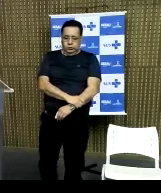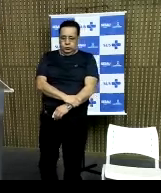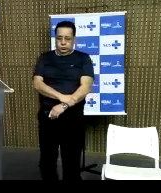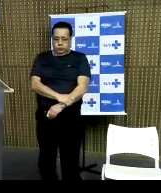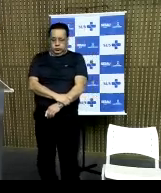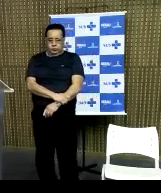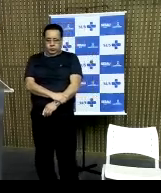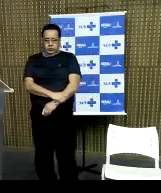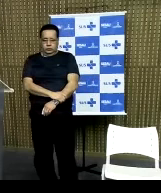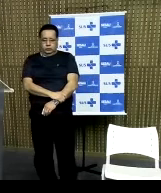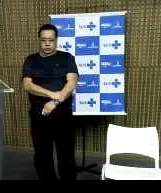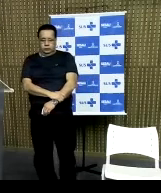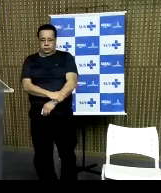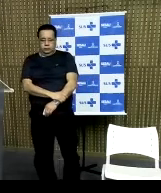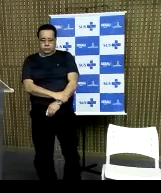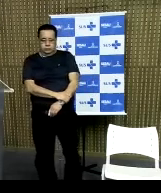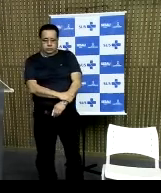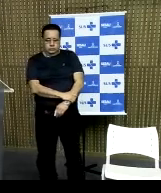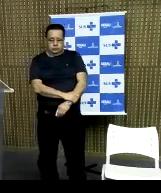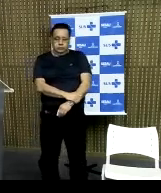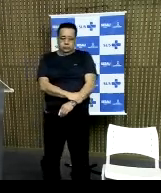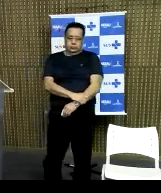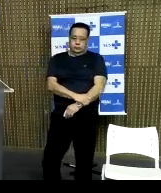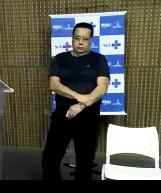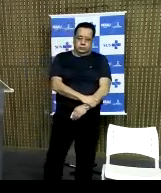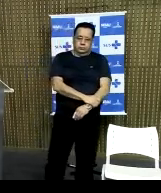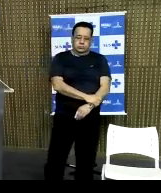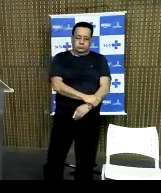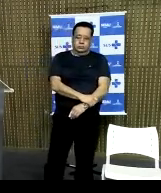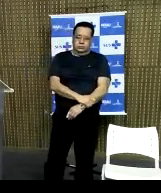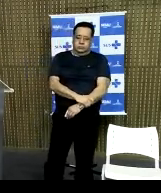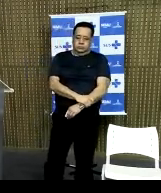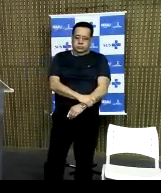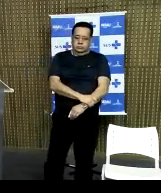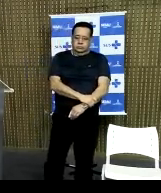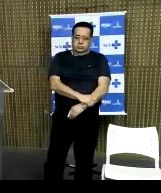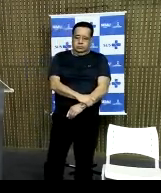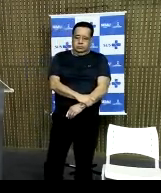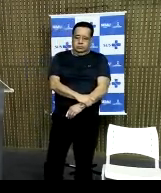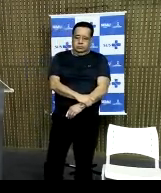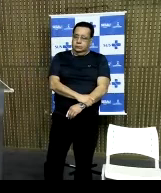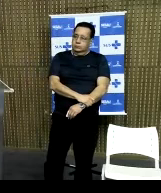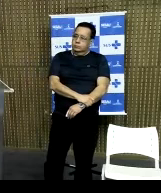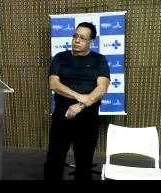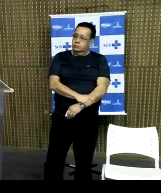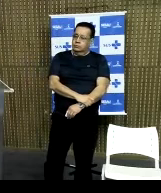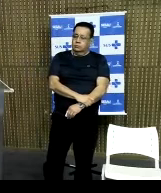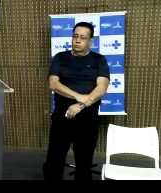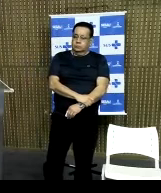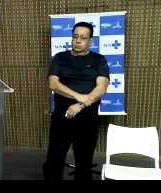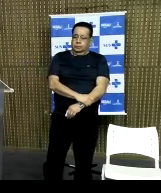Quanto à saúde do homem, as consultas médicas de enfermagem, a gente teve um